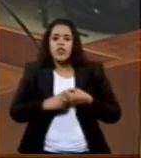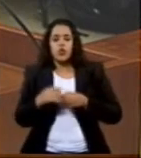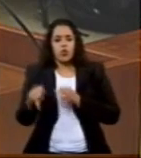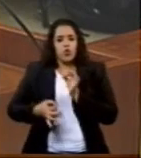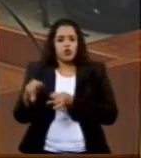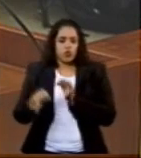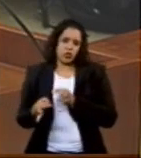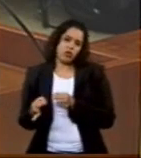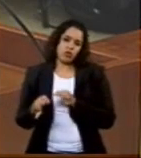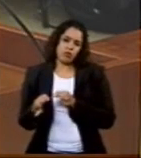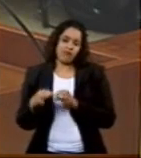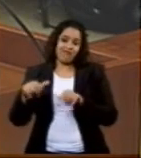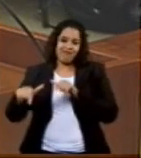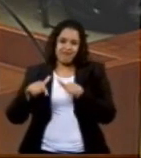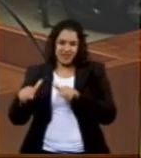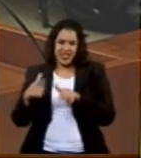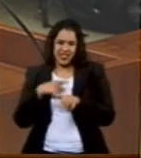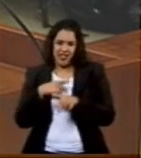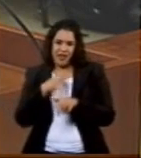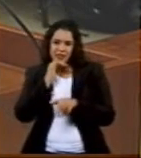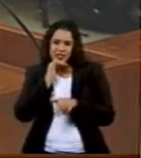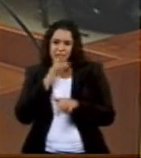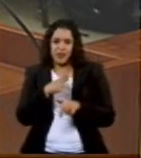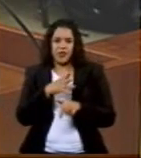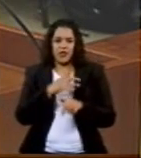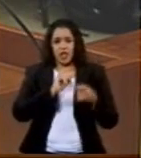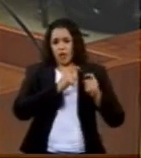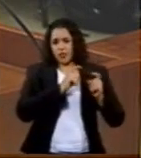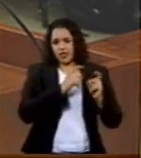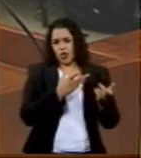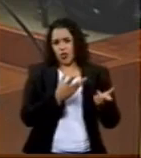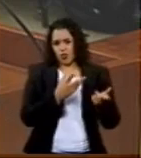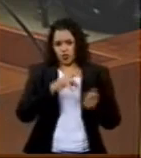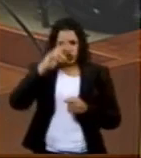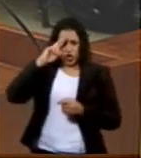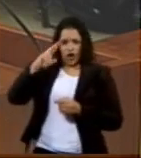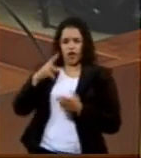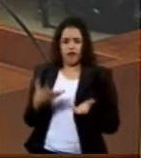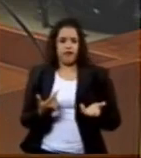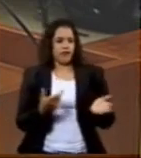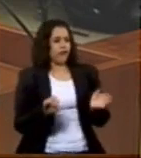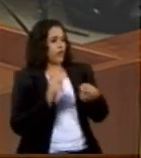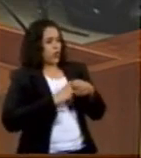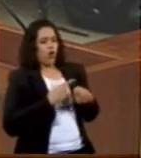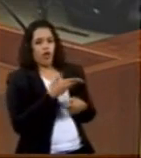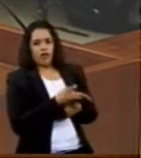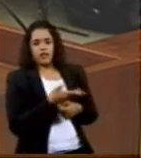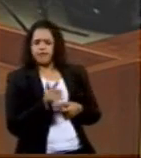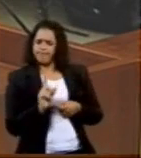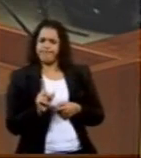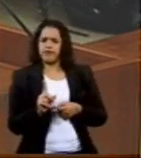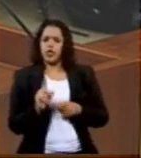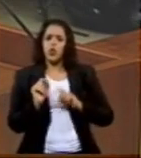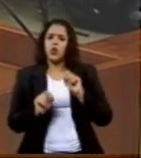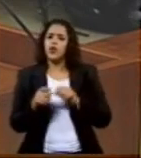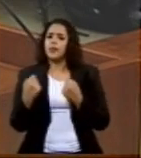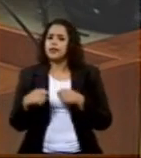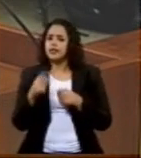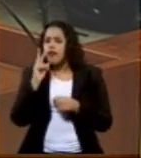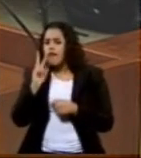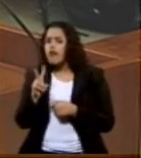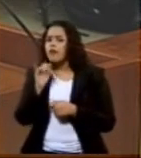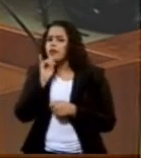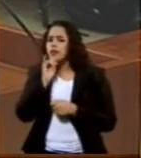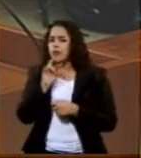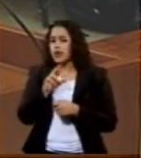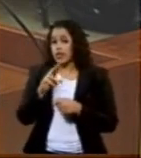jurídico que o trabalhador tem com seu tomador de serviço, se vinculado ao avulso. O que deve preponderar, sim, aqui, é o